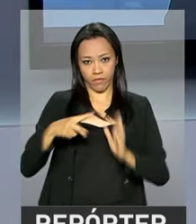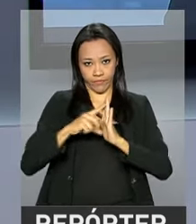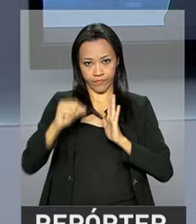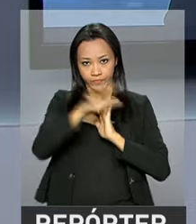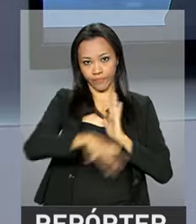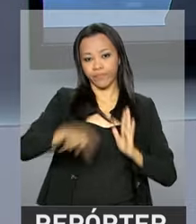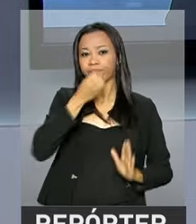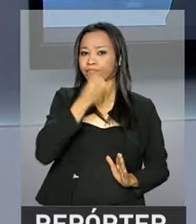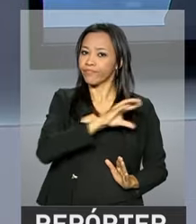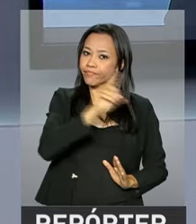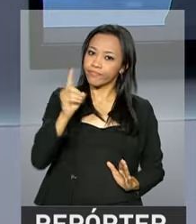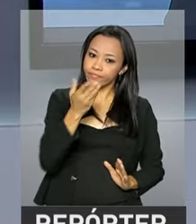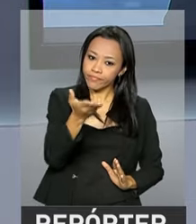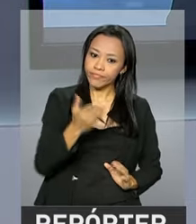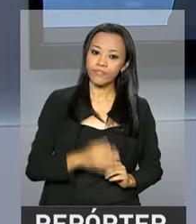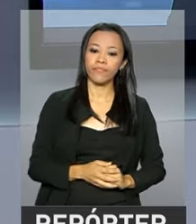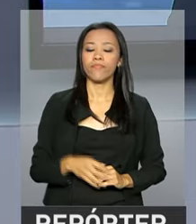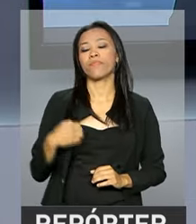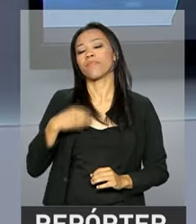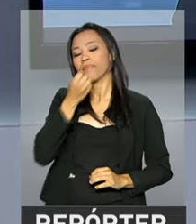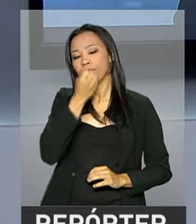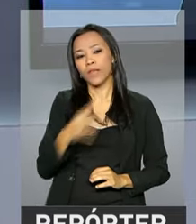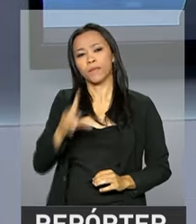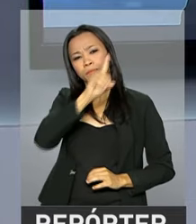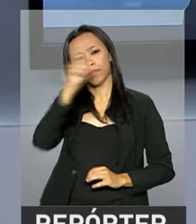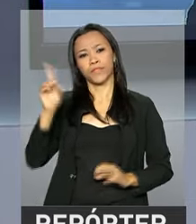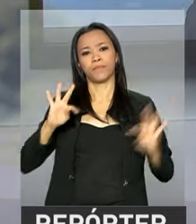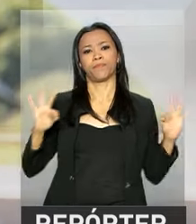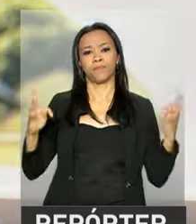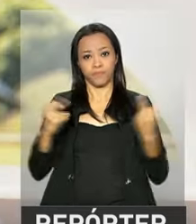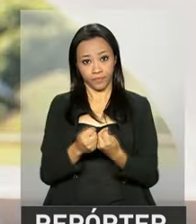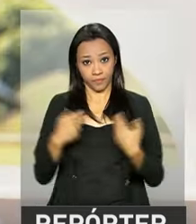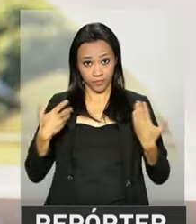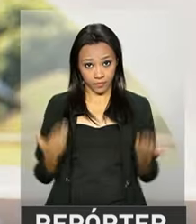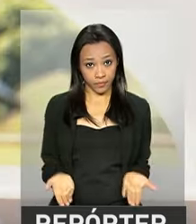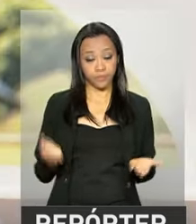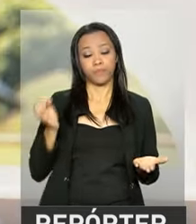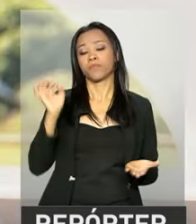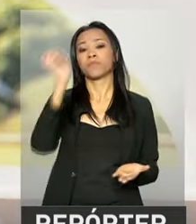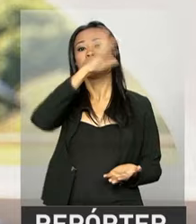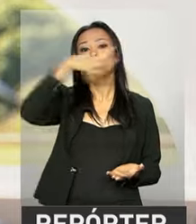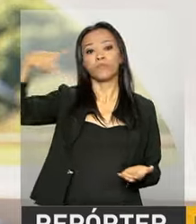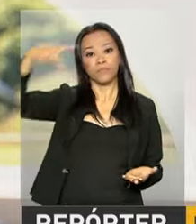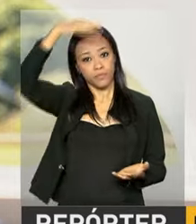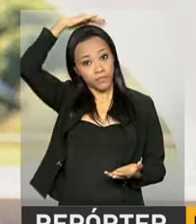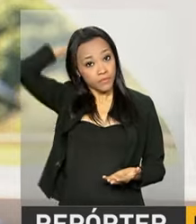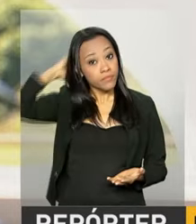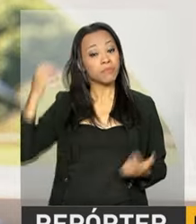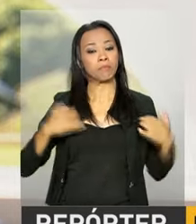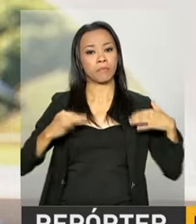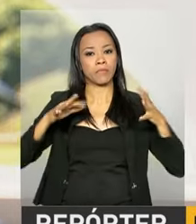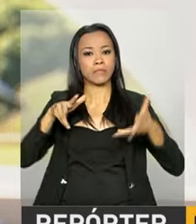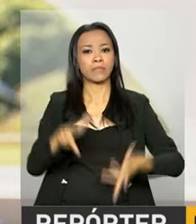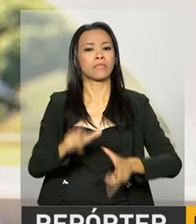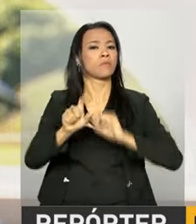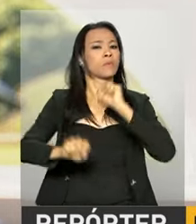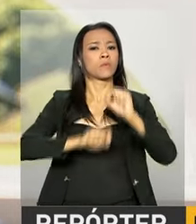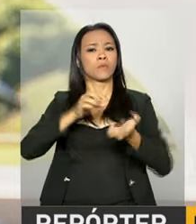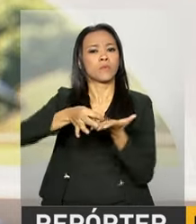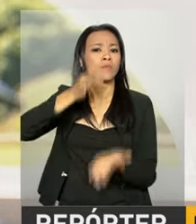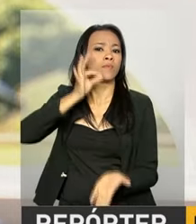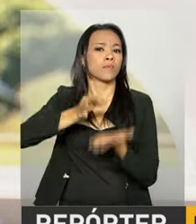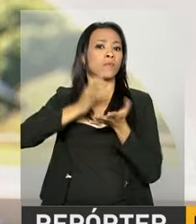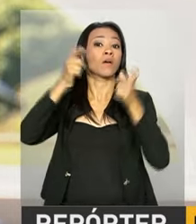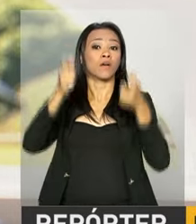bom dia para você. Bom dia, Carla. Bom dia a todos. Olha, Carla, o presidente Michel Temer participa de um café da manhã lá